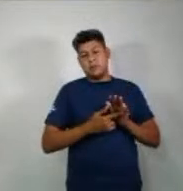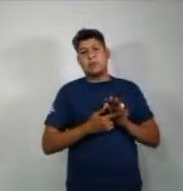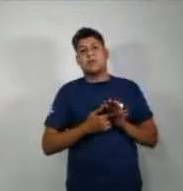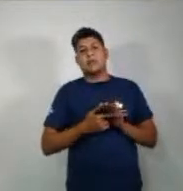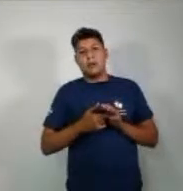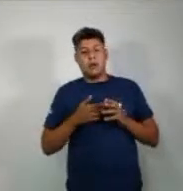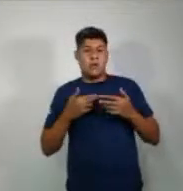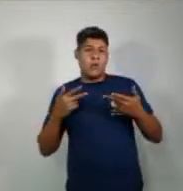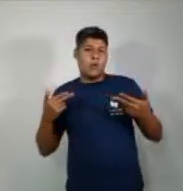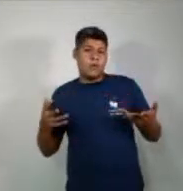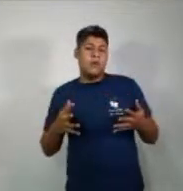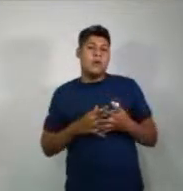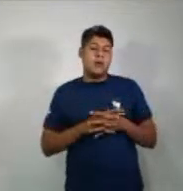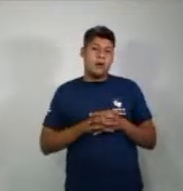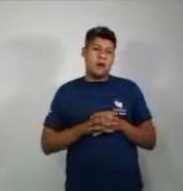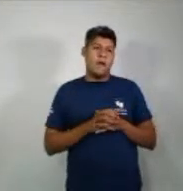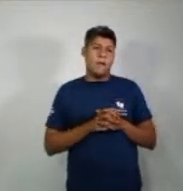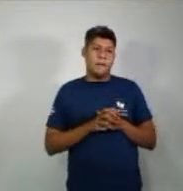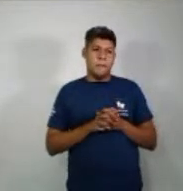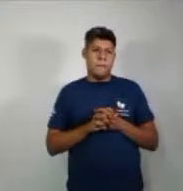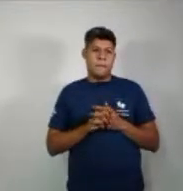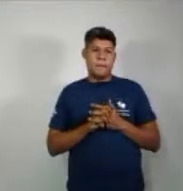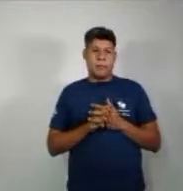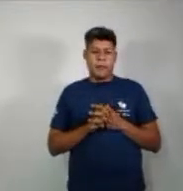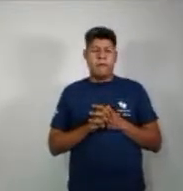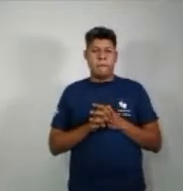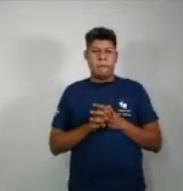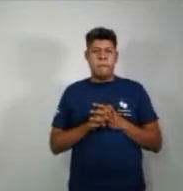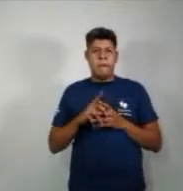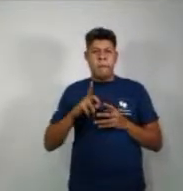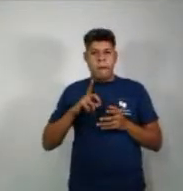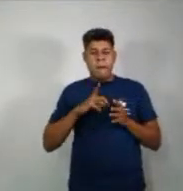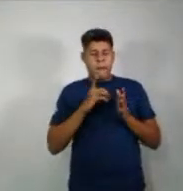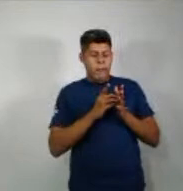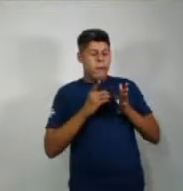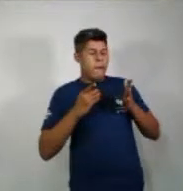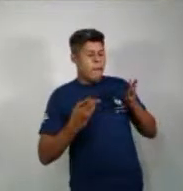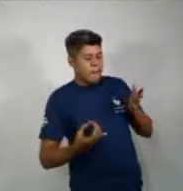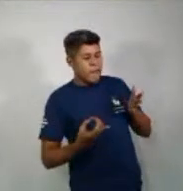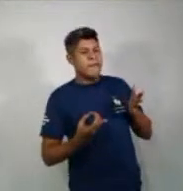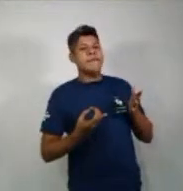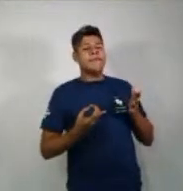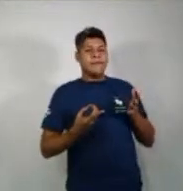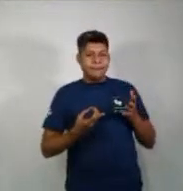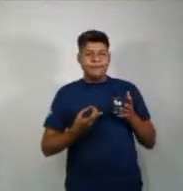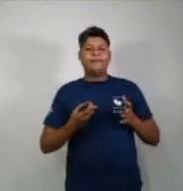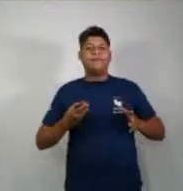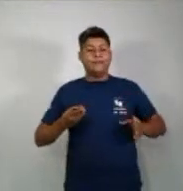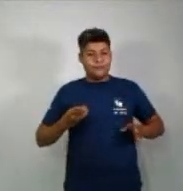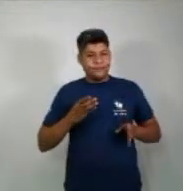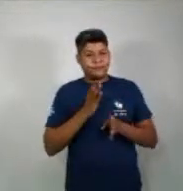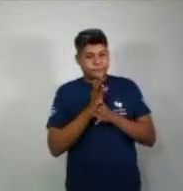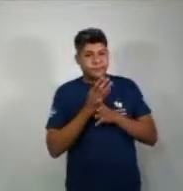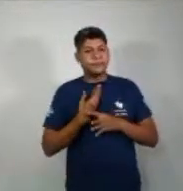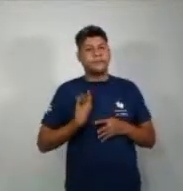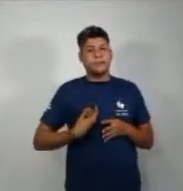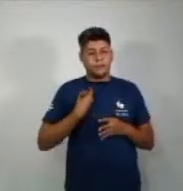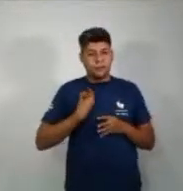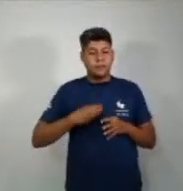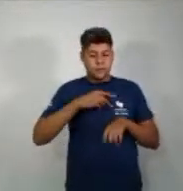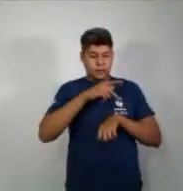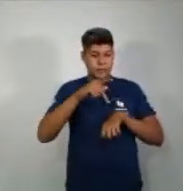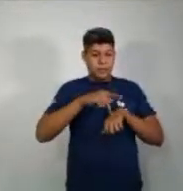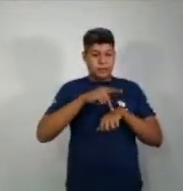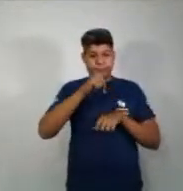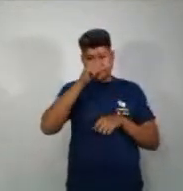coisa ou outra. E ele tinha um dicionário muito capenga, depois ele foi descobrir, um capenga alemão, português,